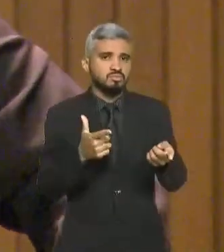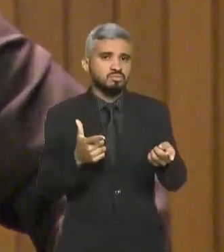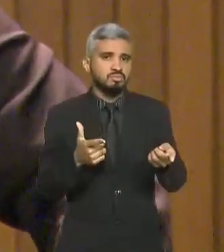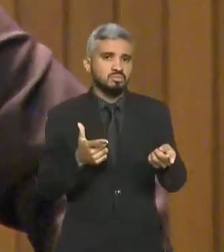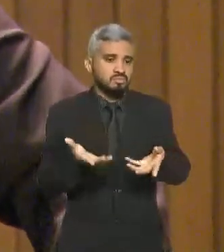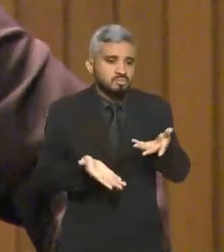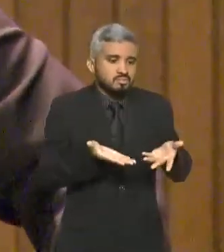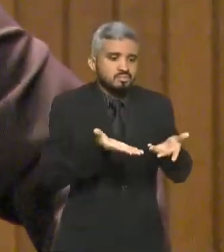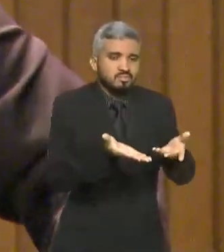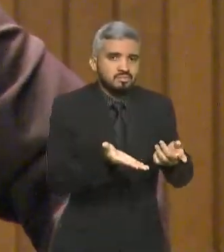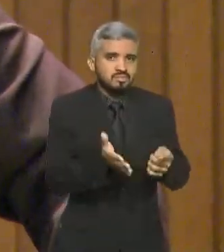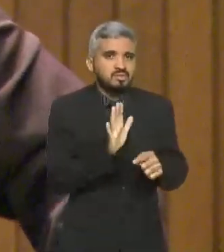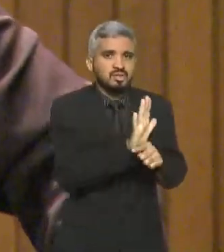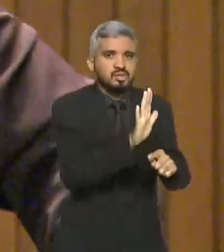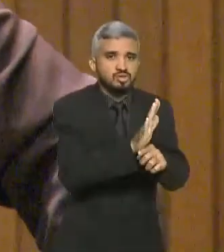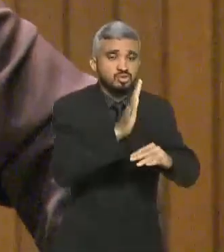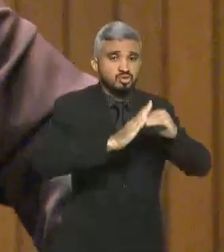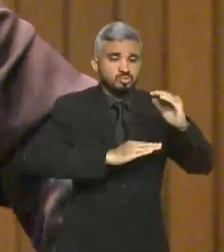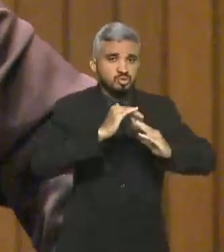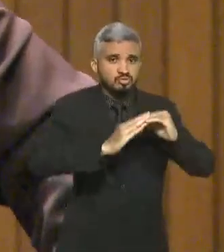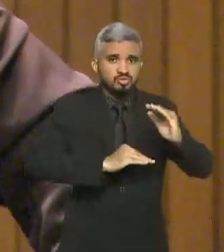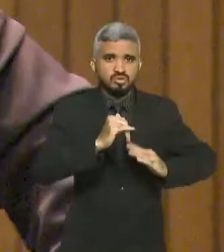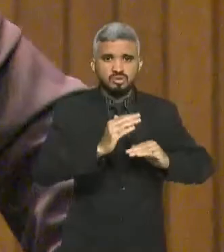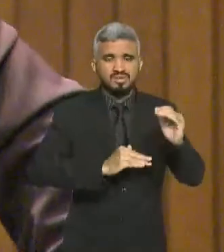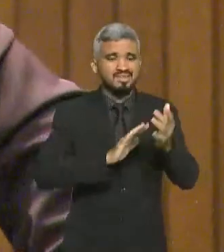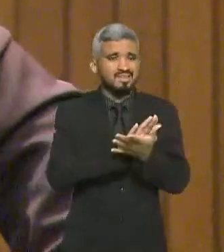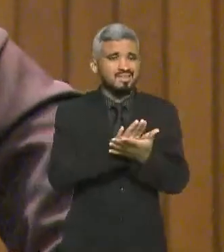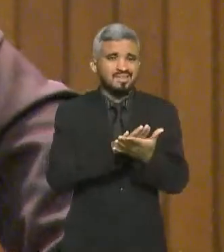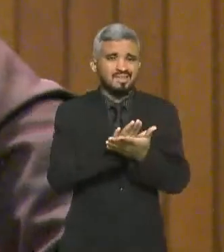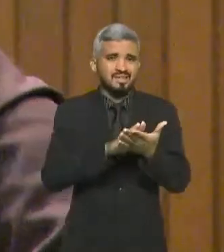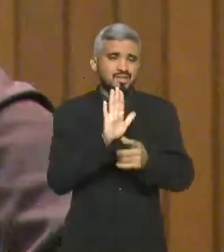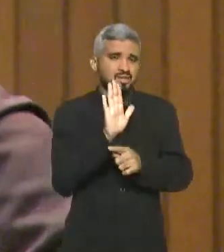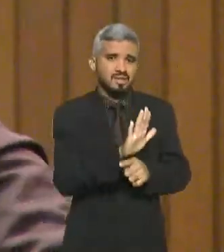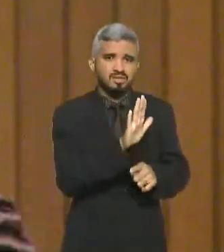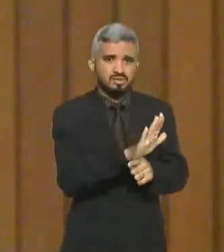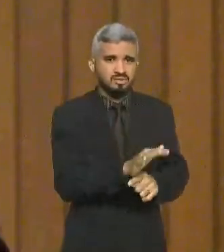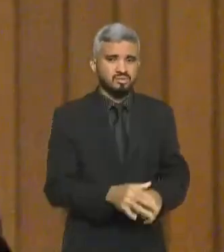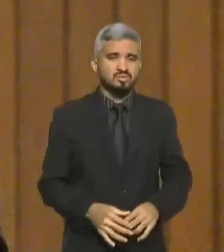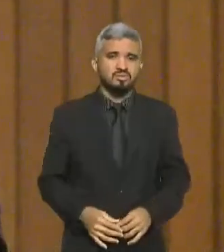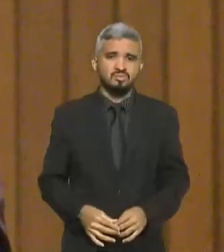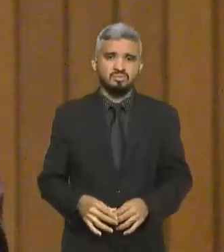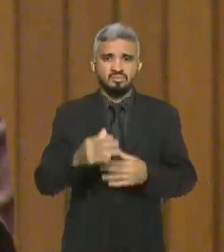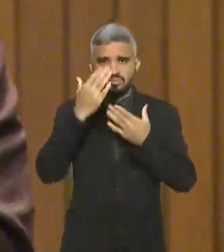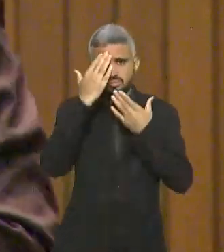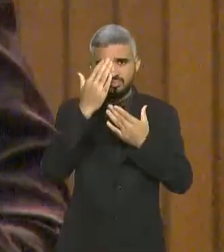não ajuda os profissionais de saúde a exercerem seu papel como deveria exercer. Era só isso, senhor presidente.